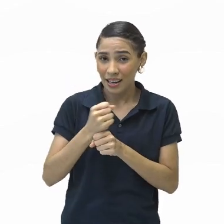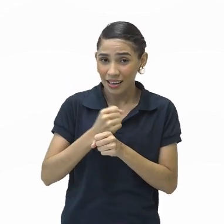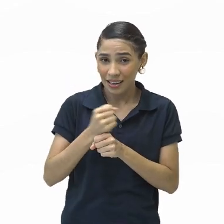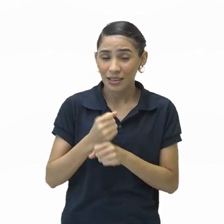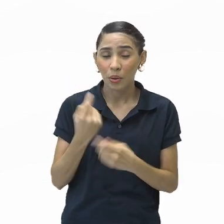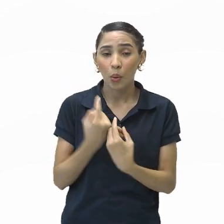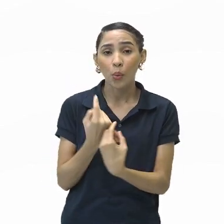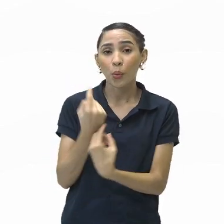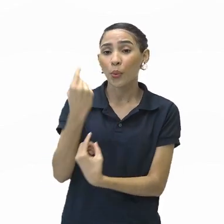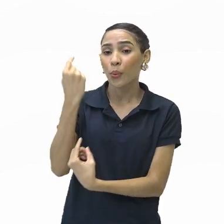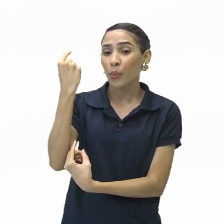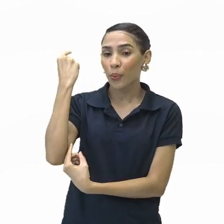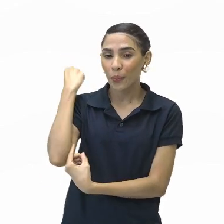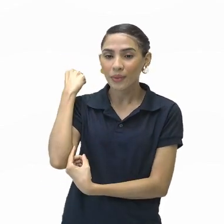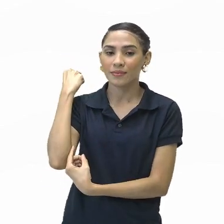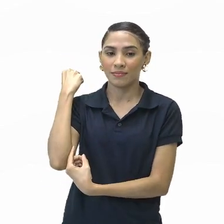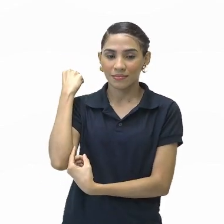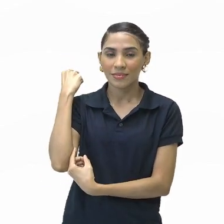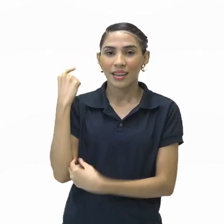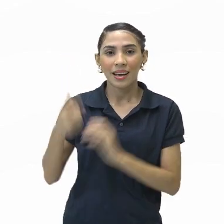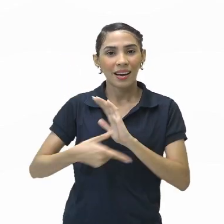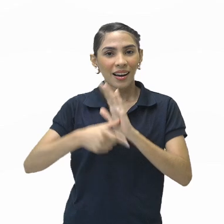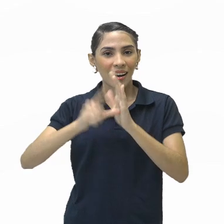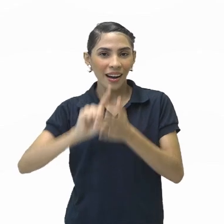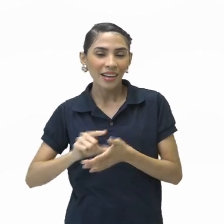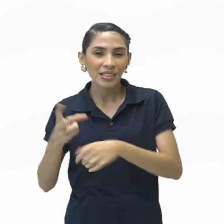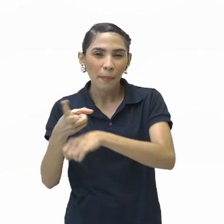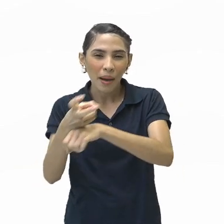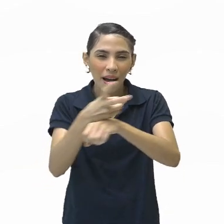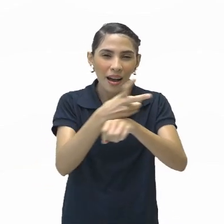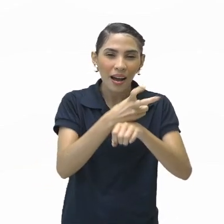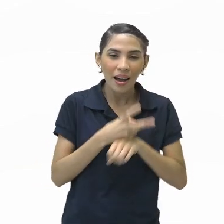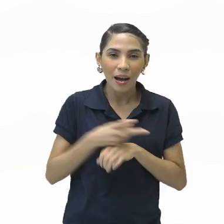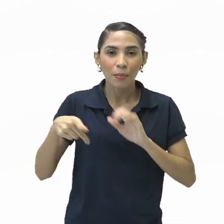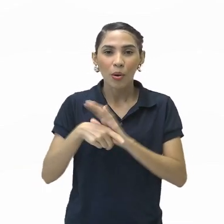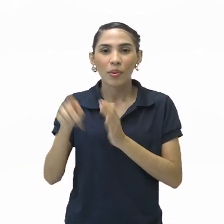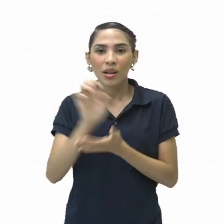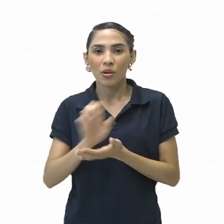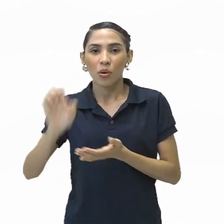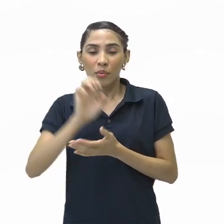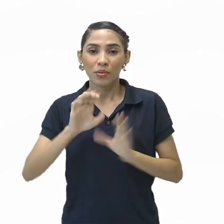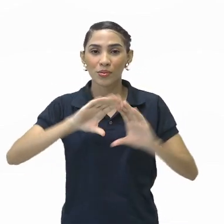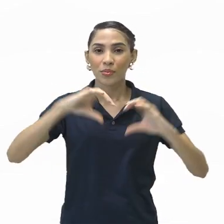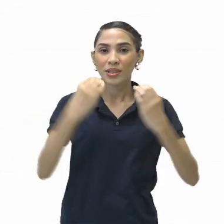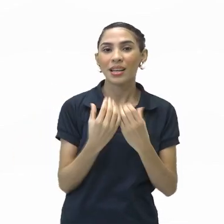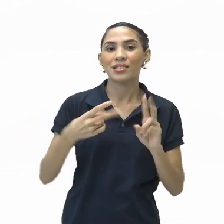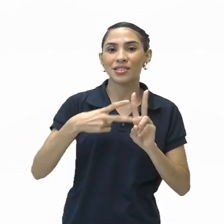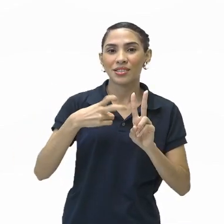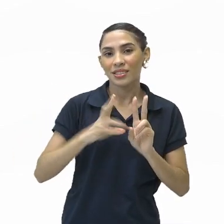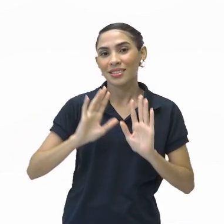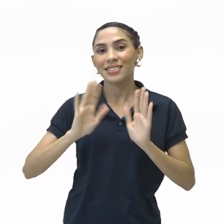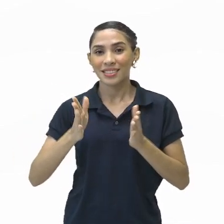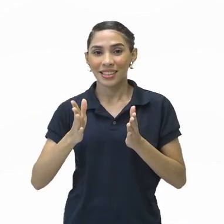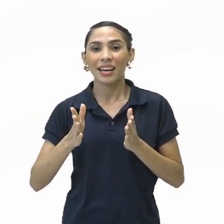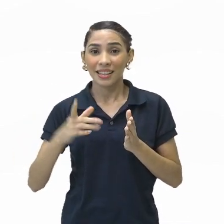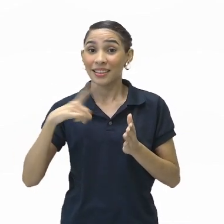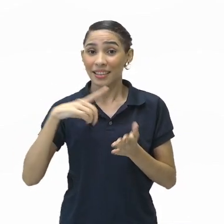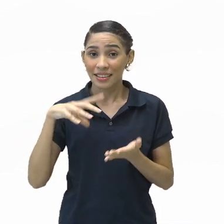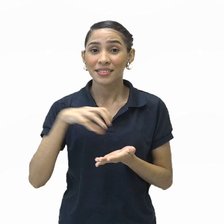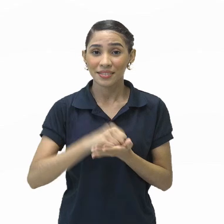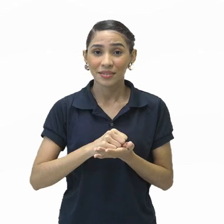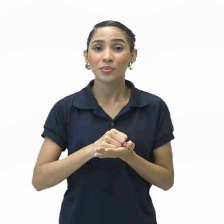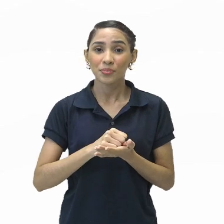pré-colombiana, né? Antes dessa área aqui ser explorada pelos europeus, as comunidades indígenas já existem registro, esse